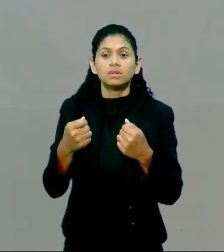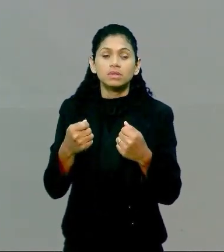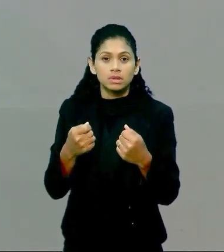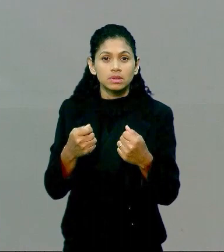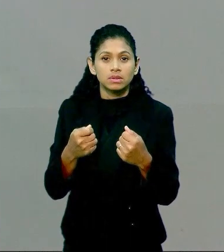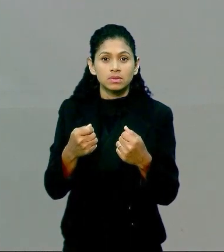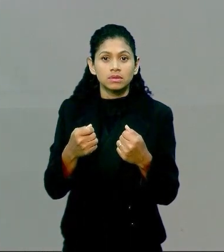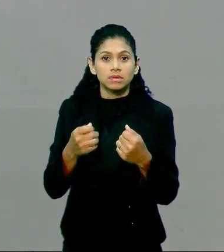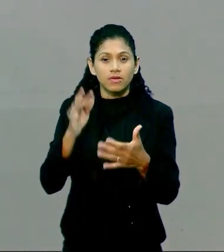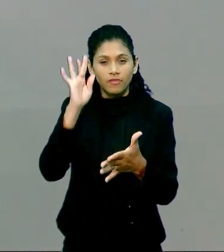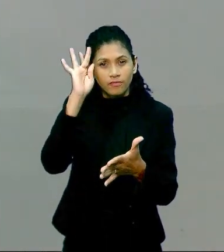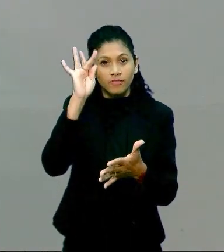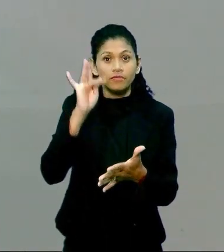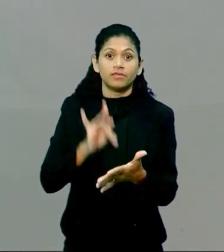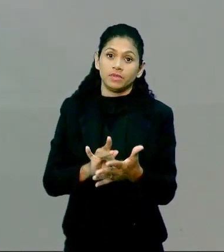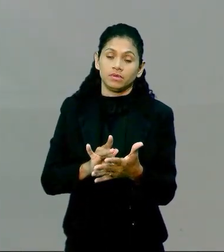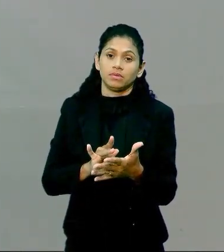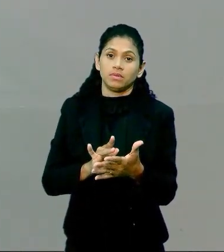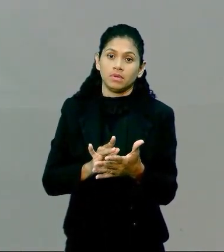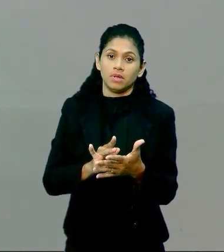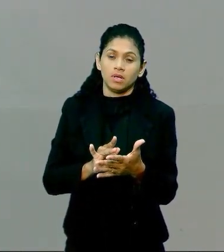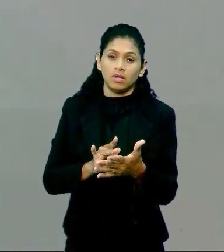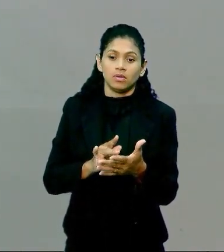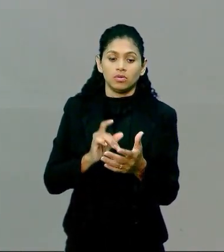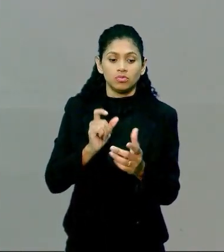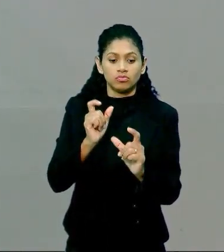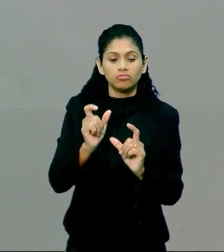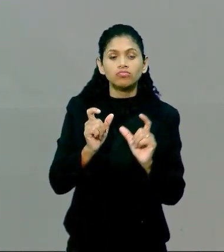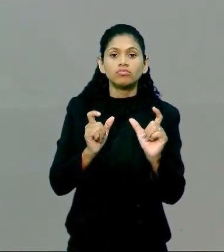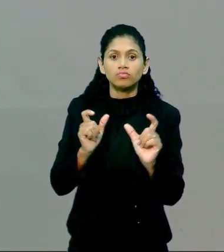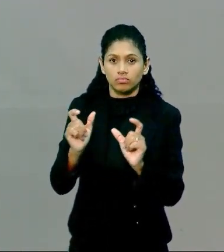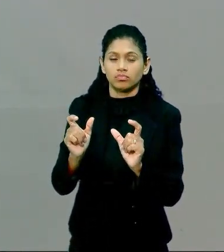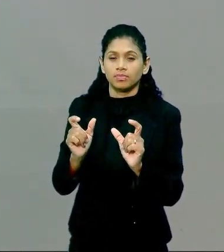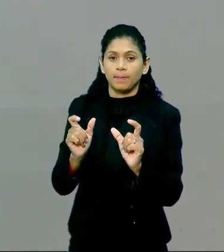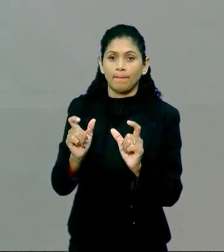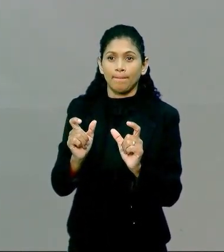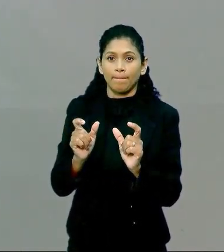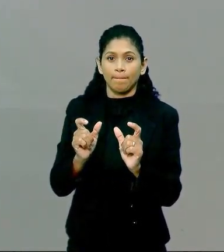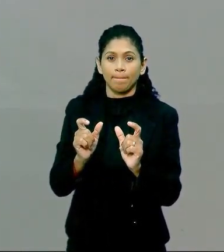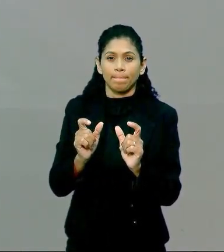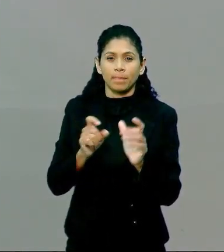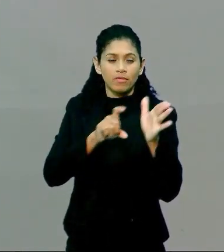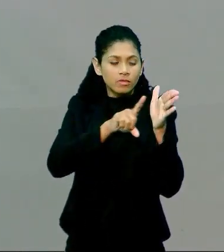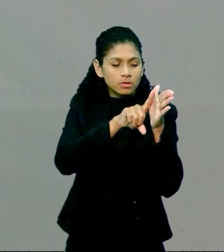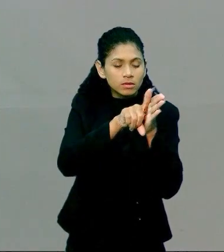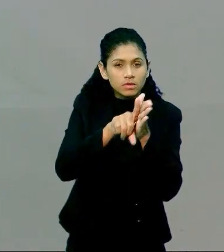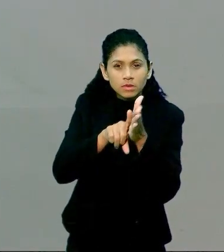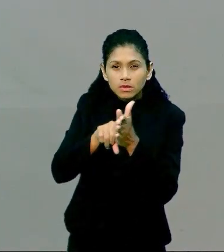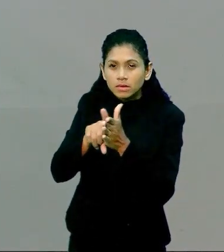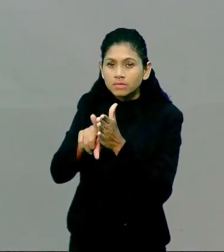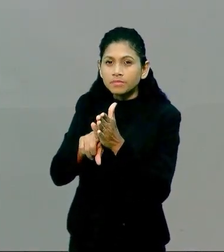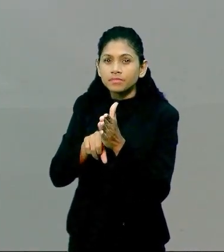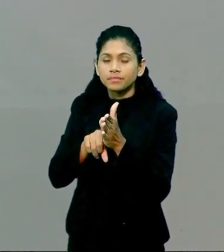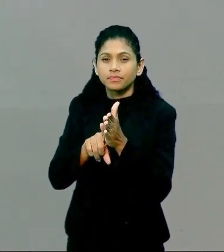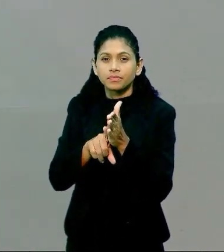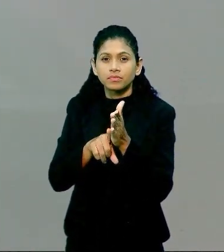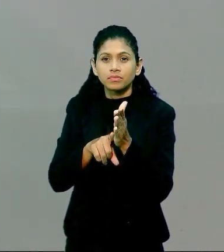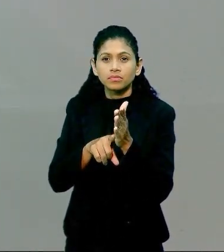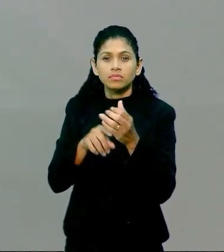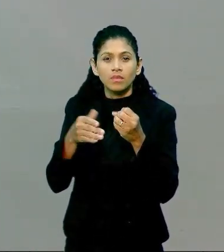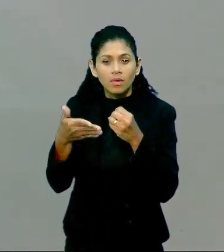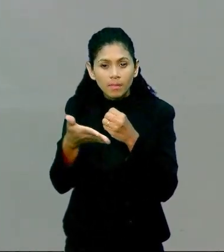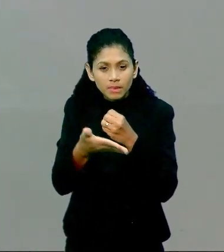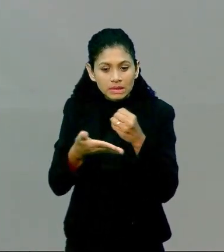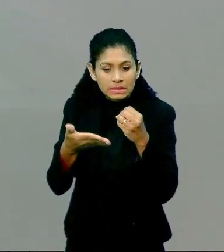evidências. Então, da mesma maneira, é inferência. Você vai analisando, vai estabelecendo ali